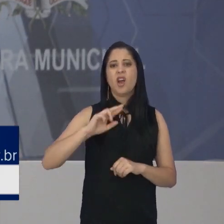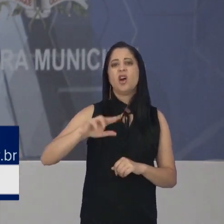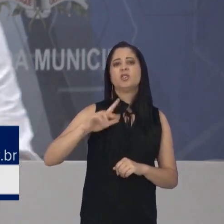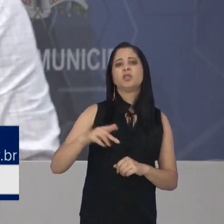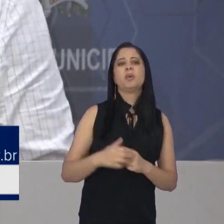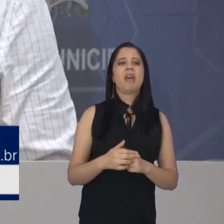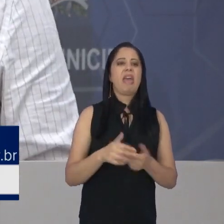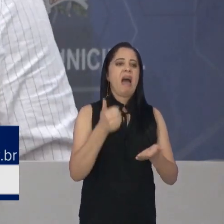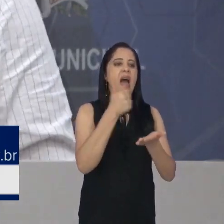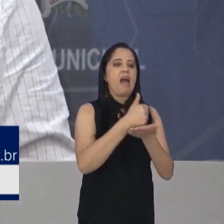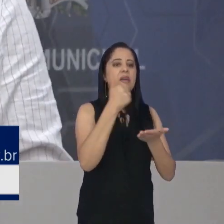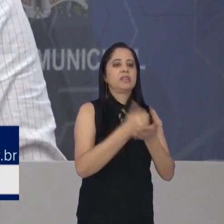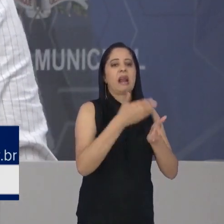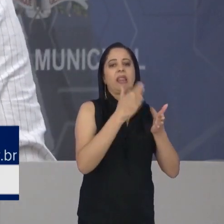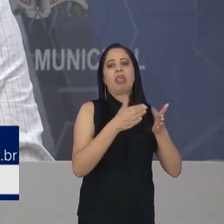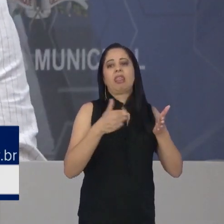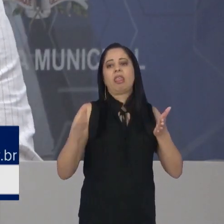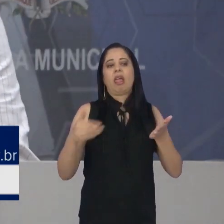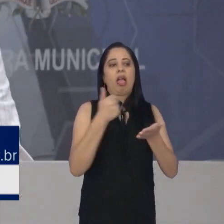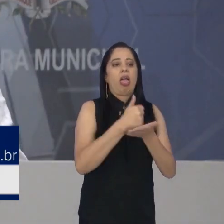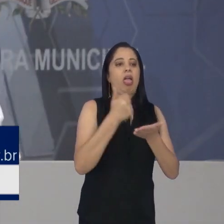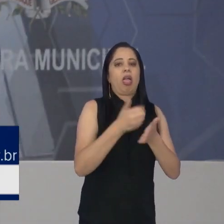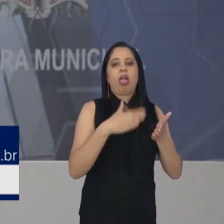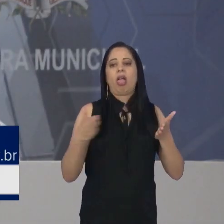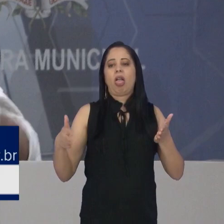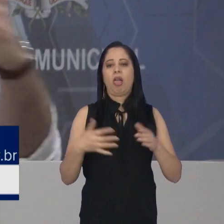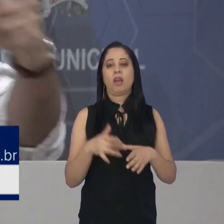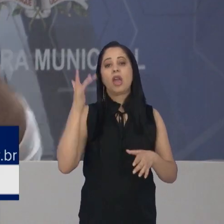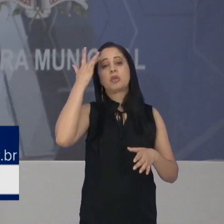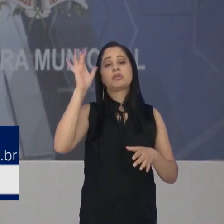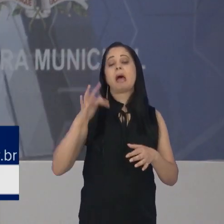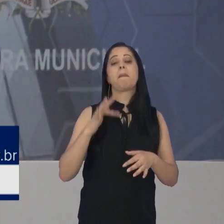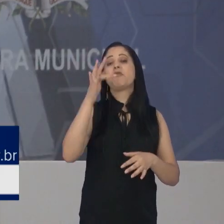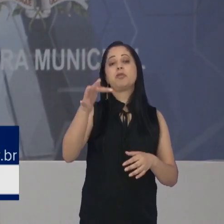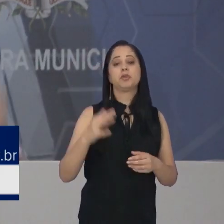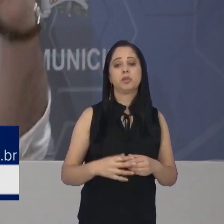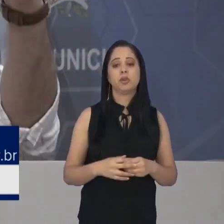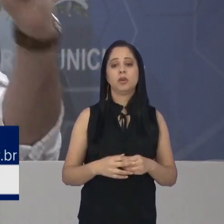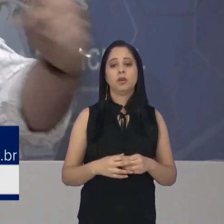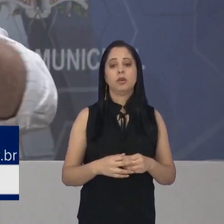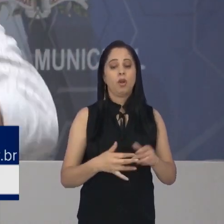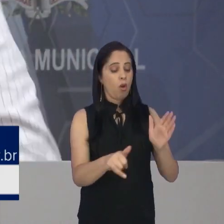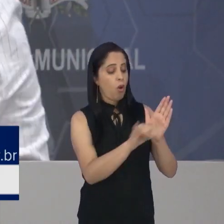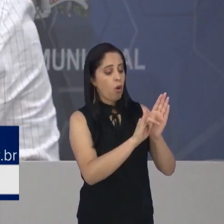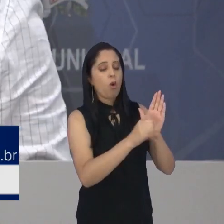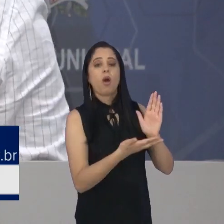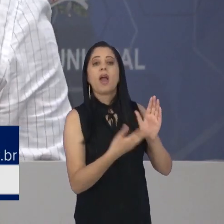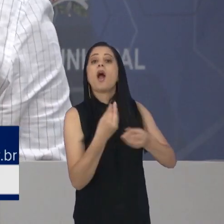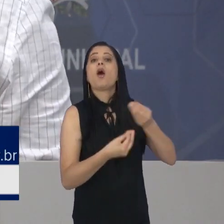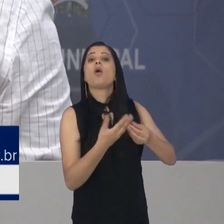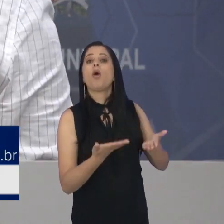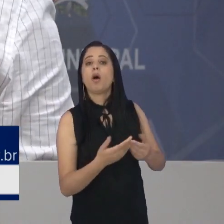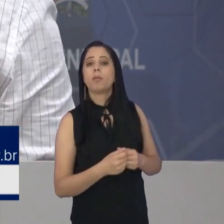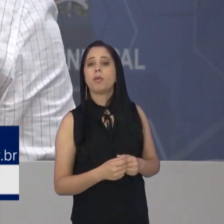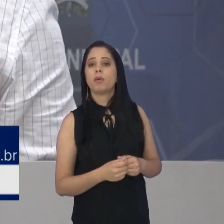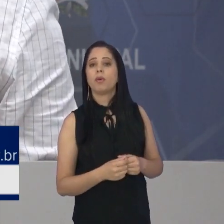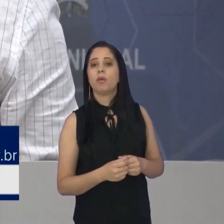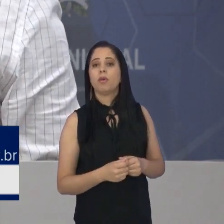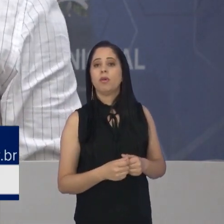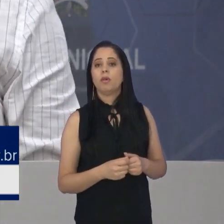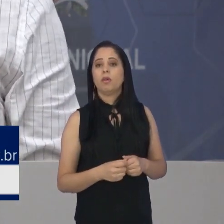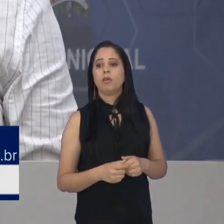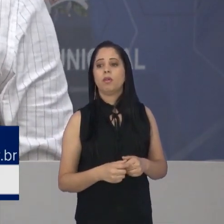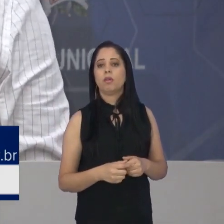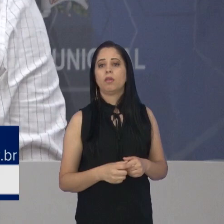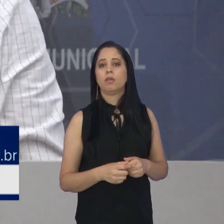e mais prorrogações sem sequer saber o que vem pela frente. Qual vai ser o edital? Qual vai ser o modelo de operação?